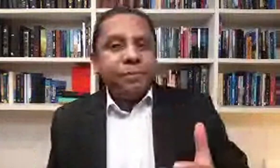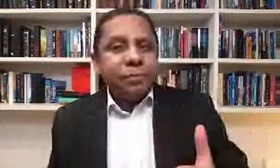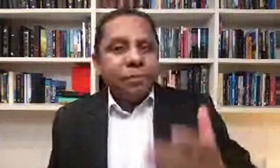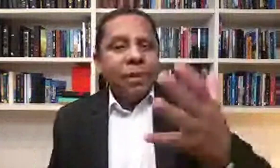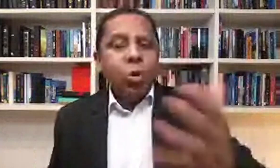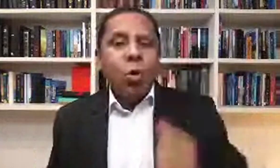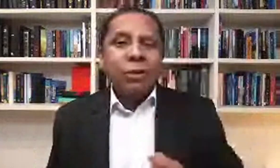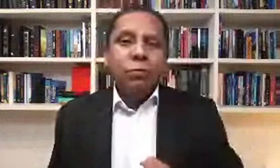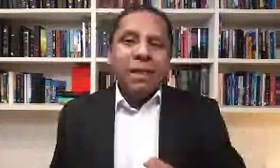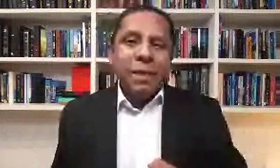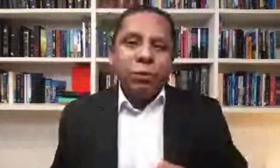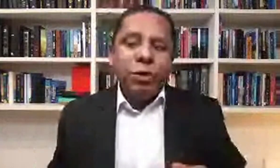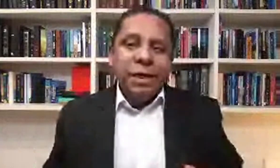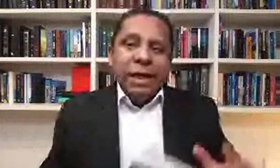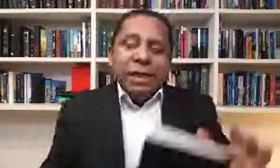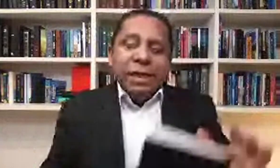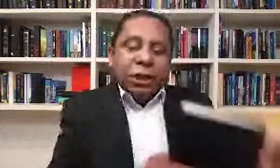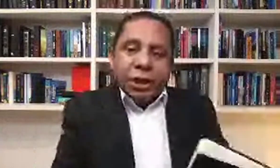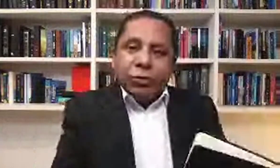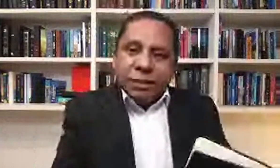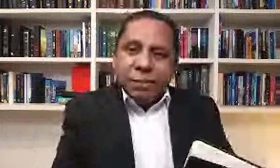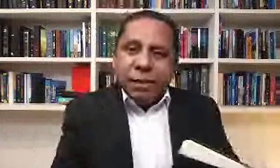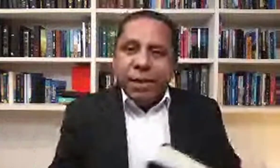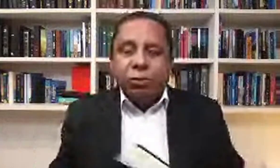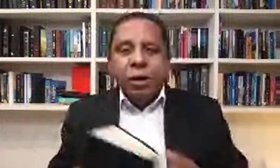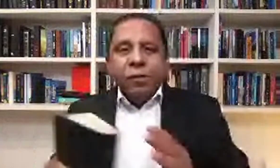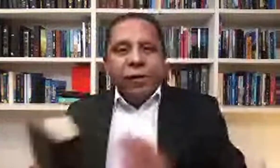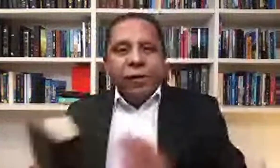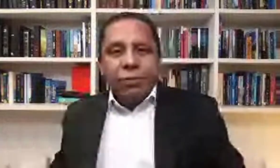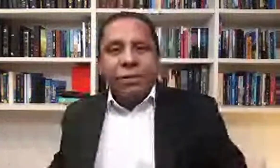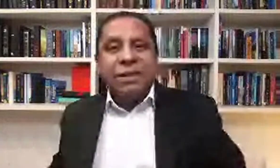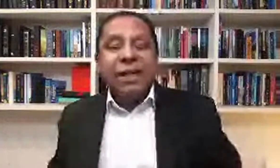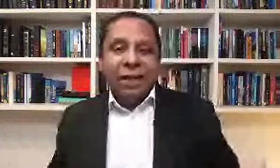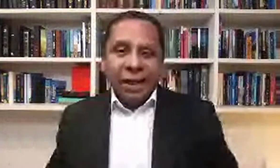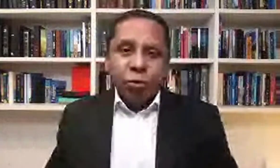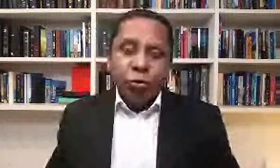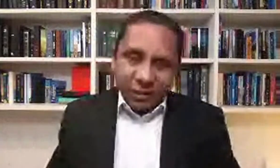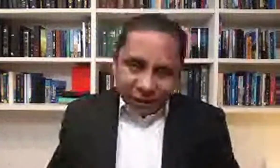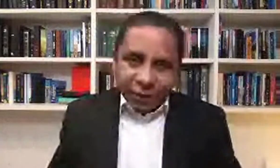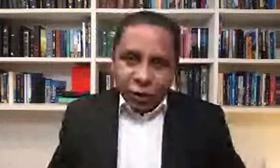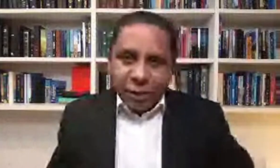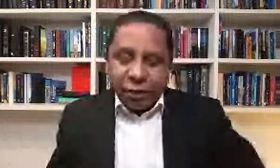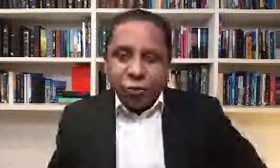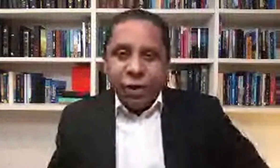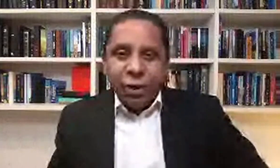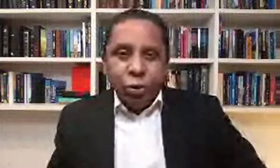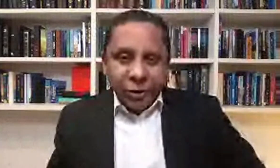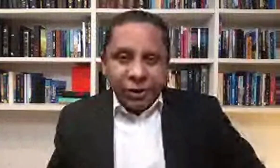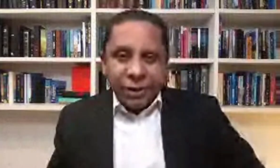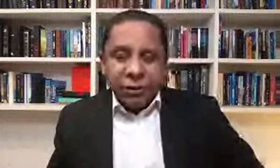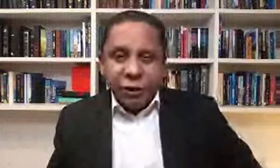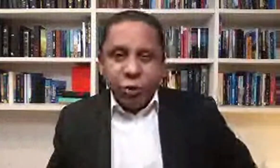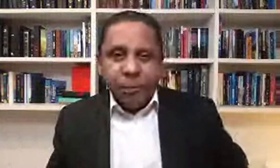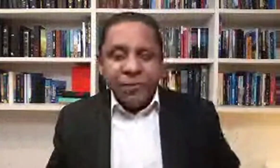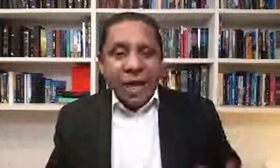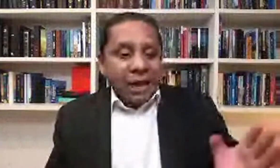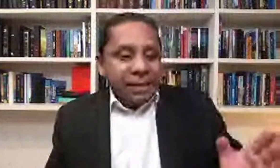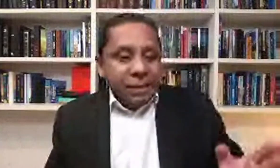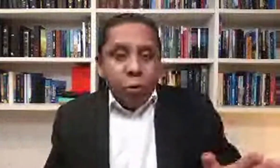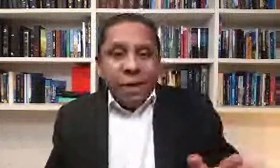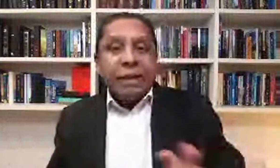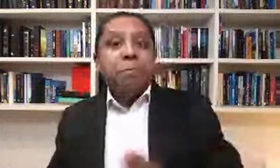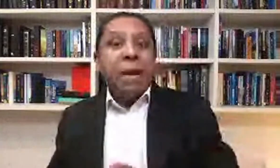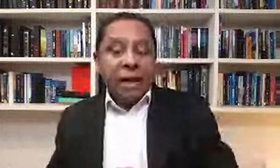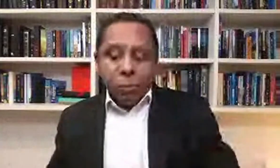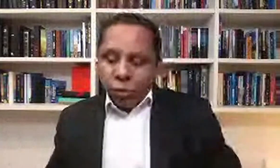sábado é o quarto mandamento. E eles mexeram nesse mandamento, fazendo esse decreto no dia 7 de março do ano 321.